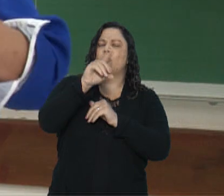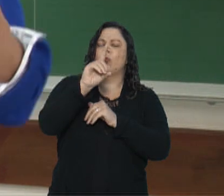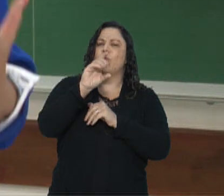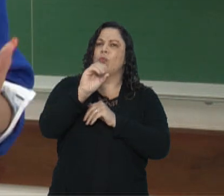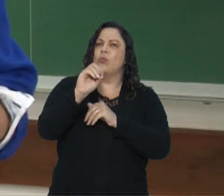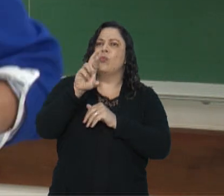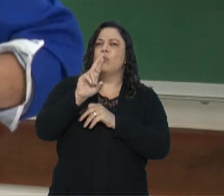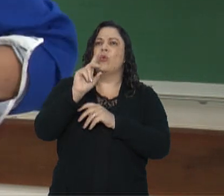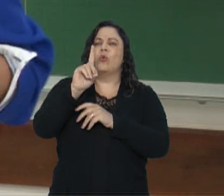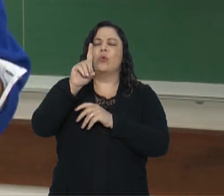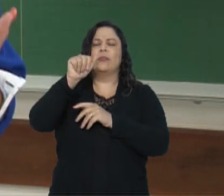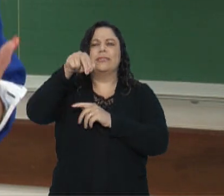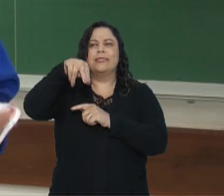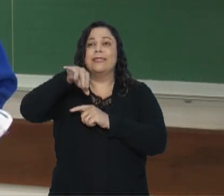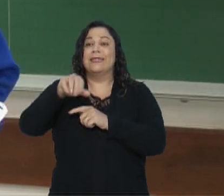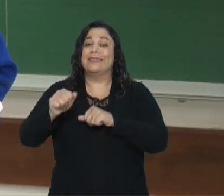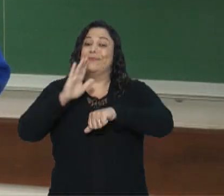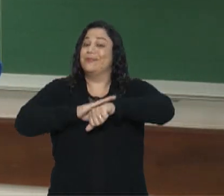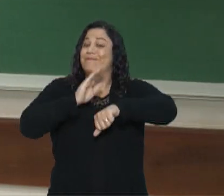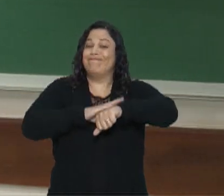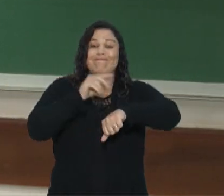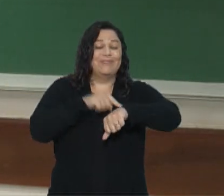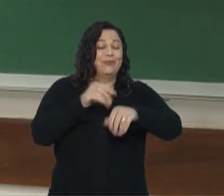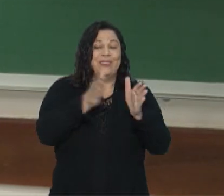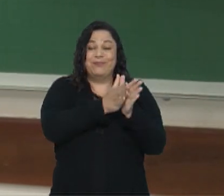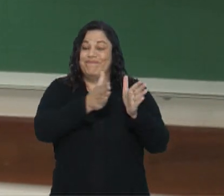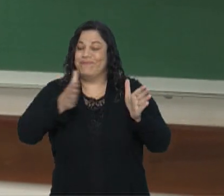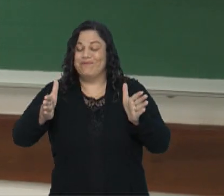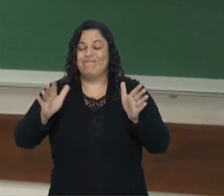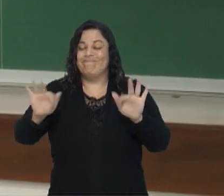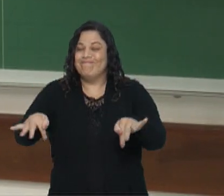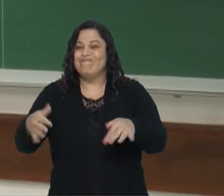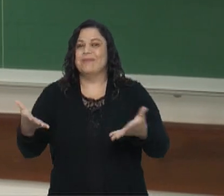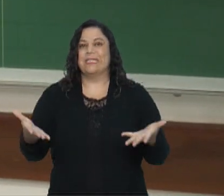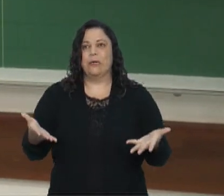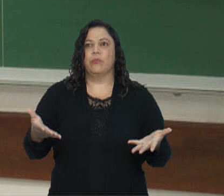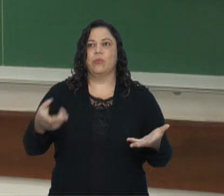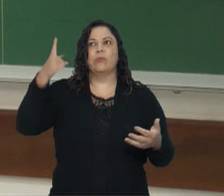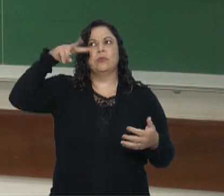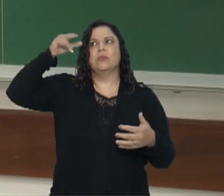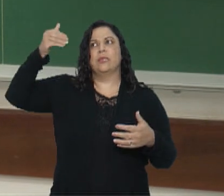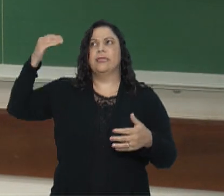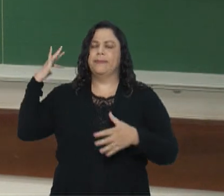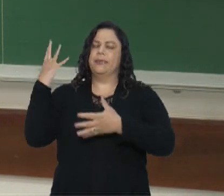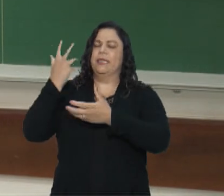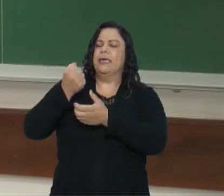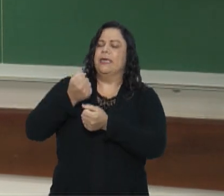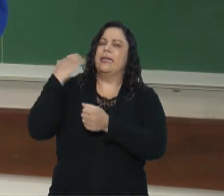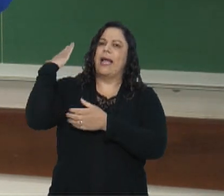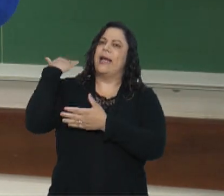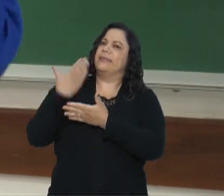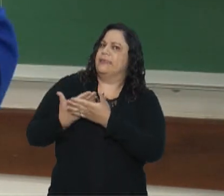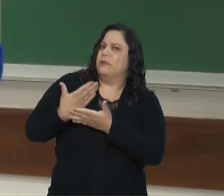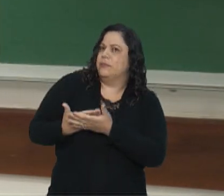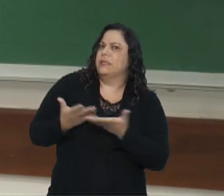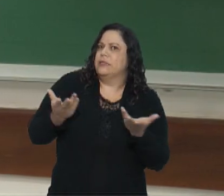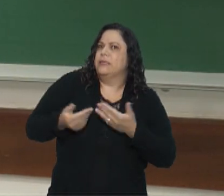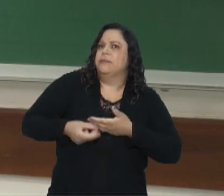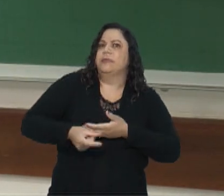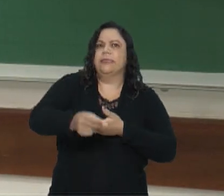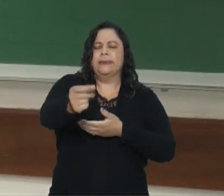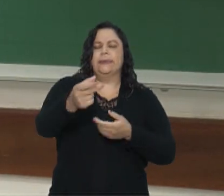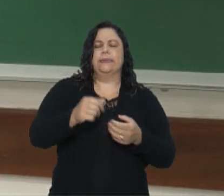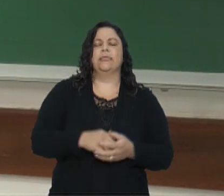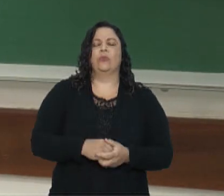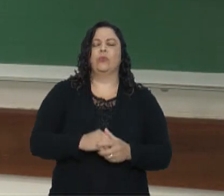longo, é extenso, é muito para falar, né? Embora seja revisão, mas ele é longo. Volto com vocês aí